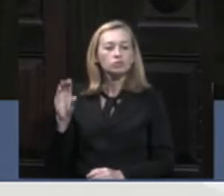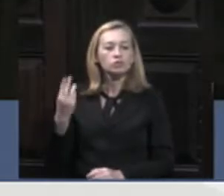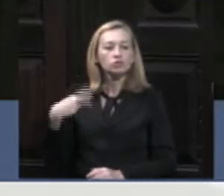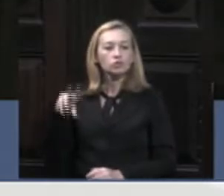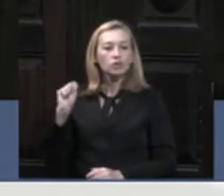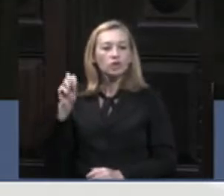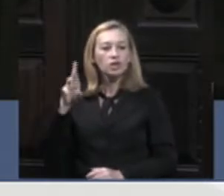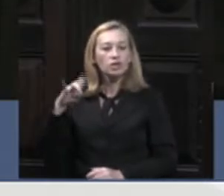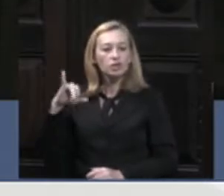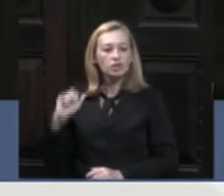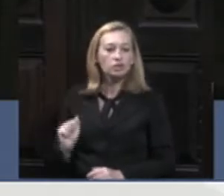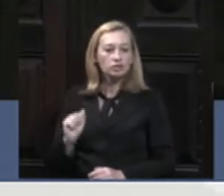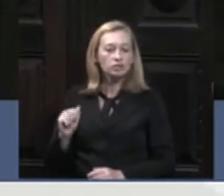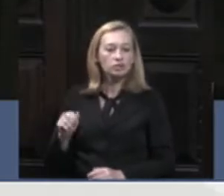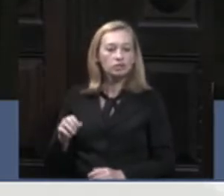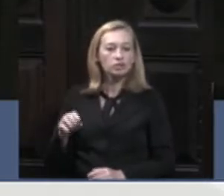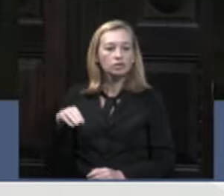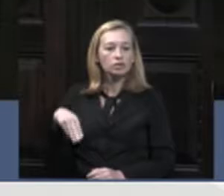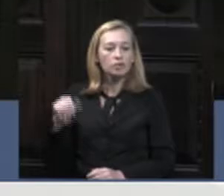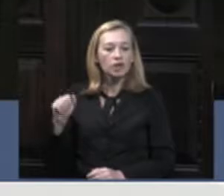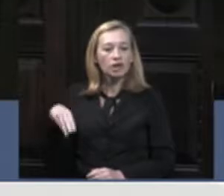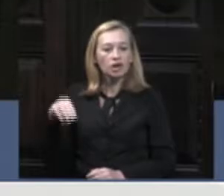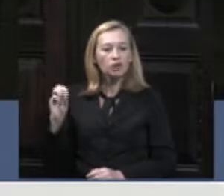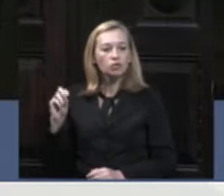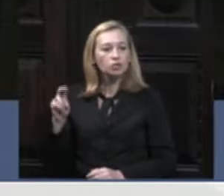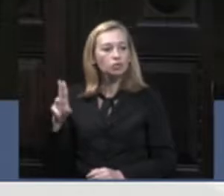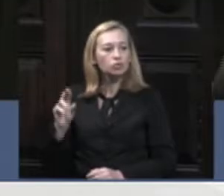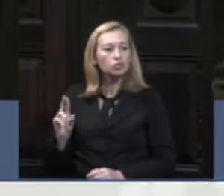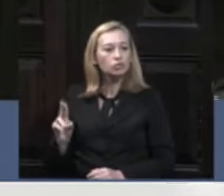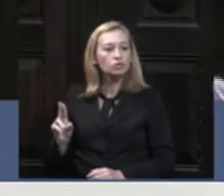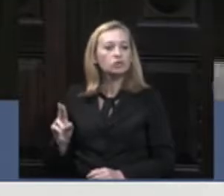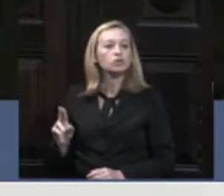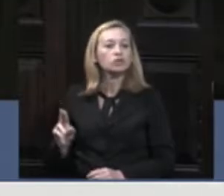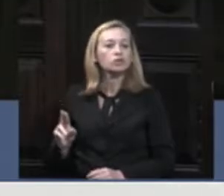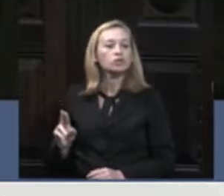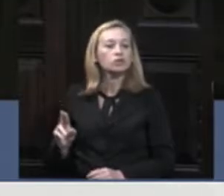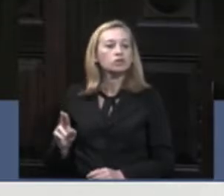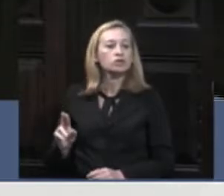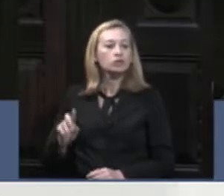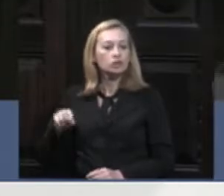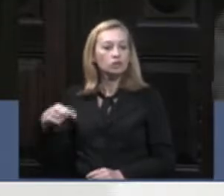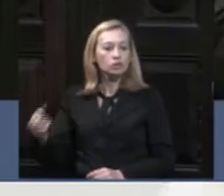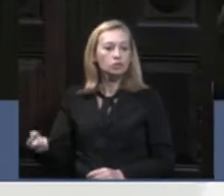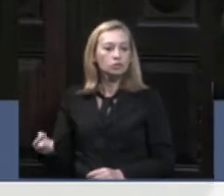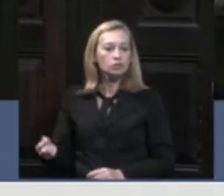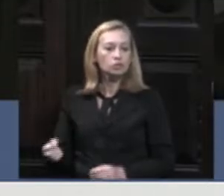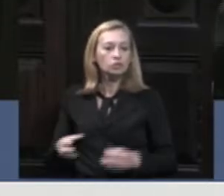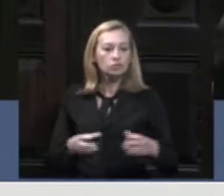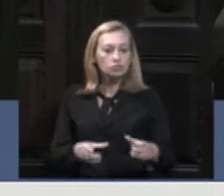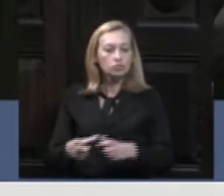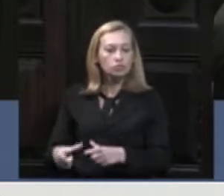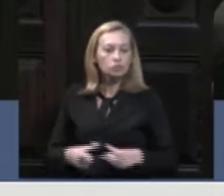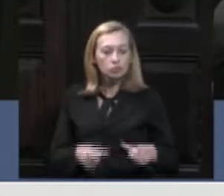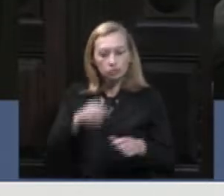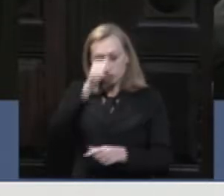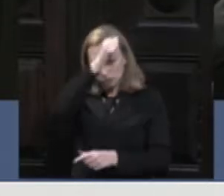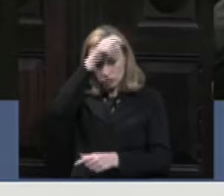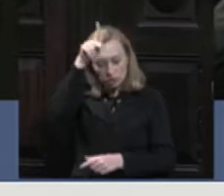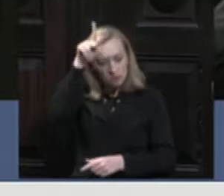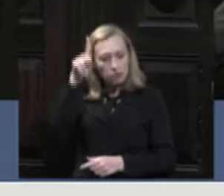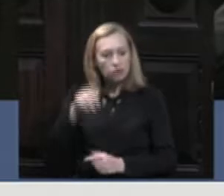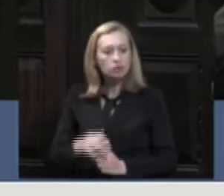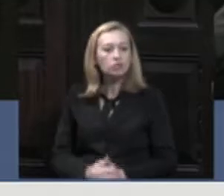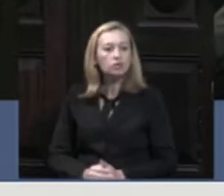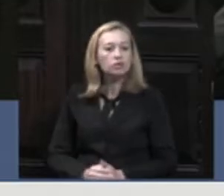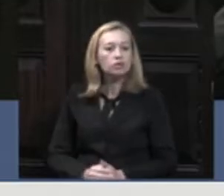compõem a região metropolitana, mas hoje não fazem parte